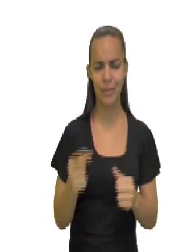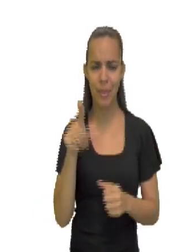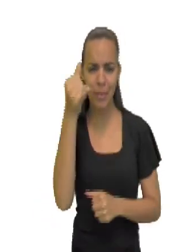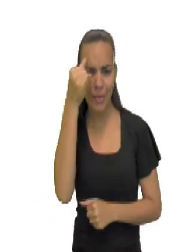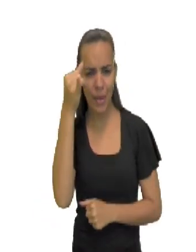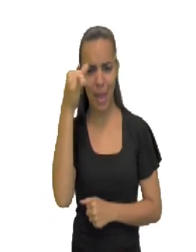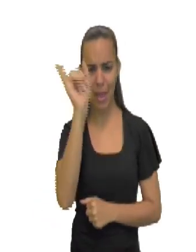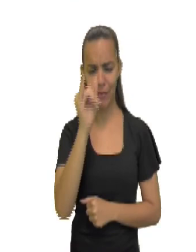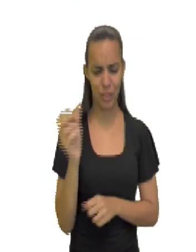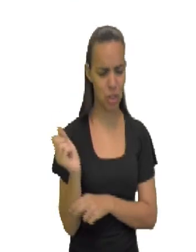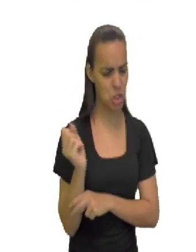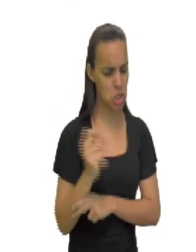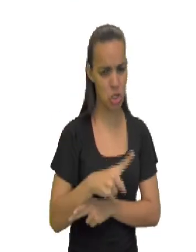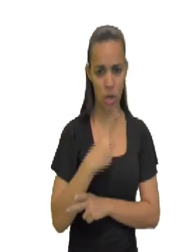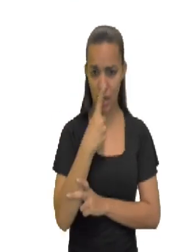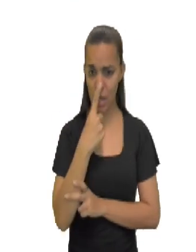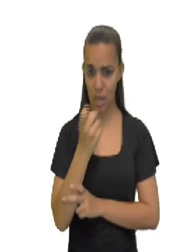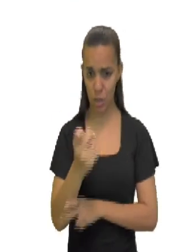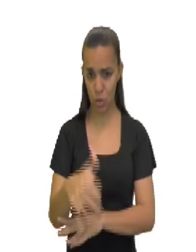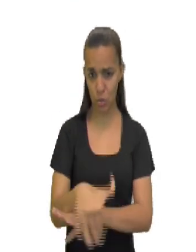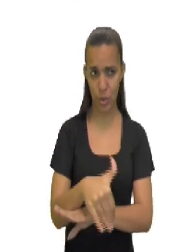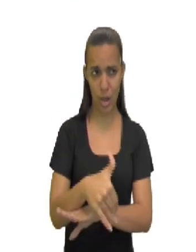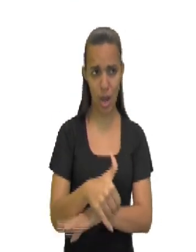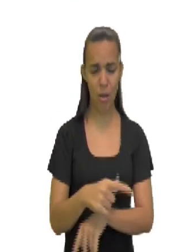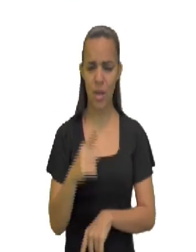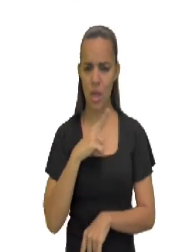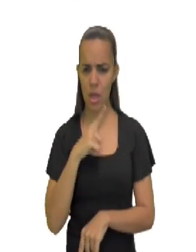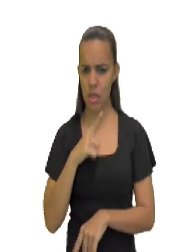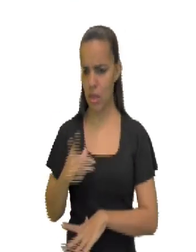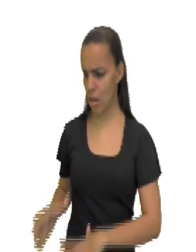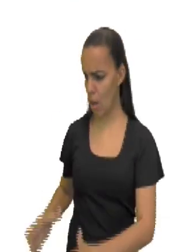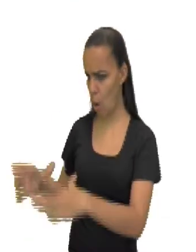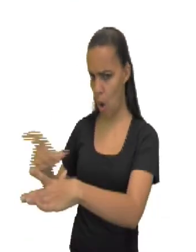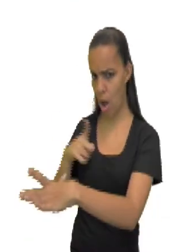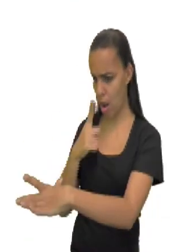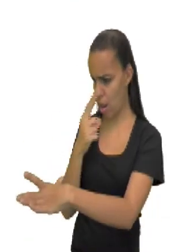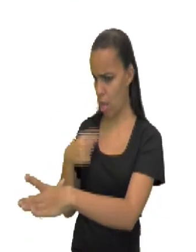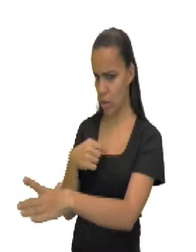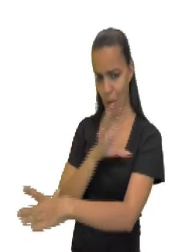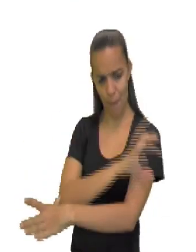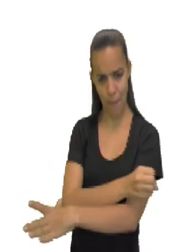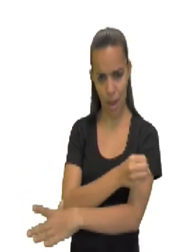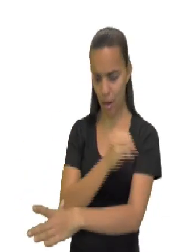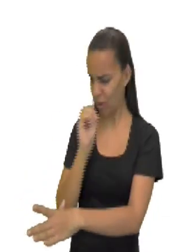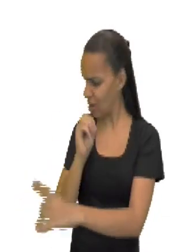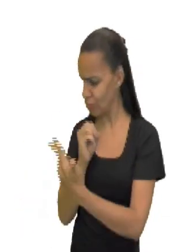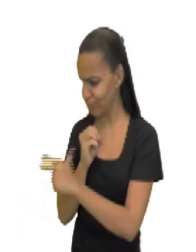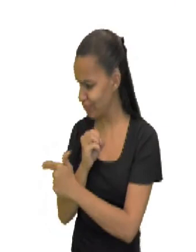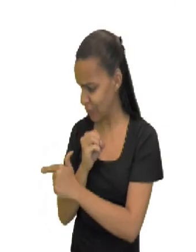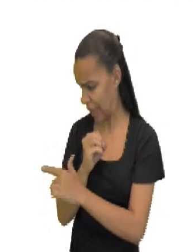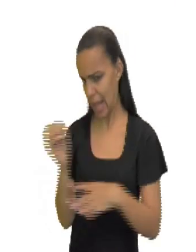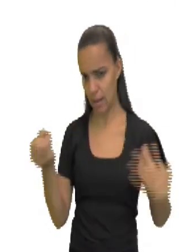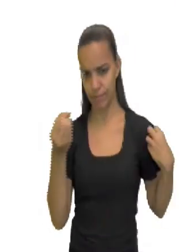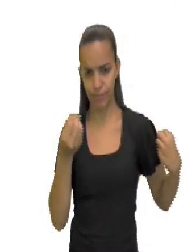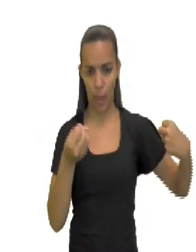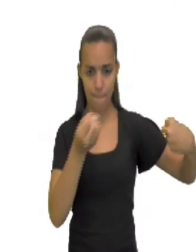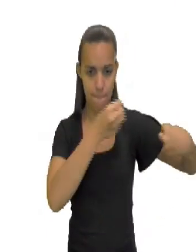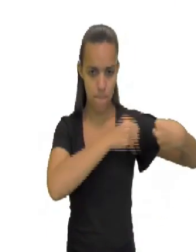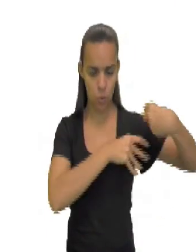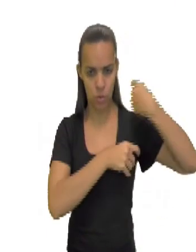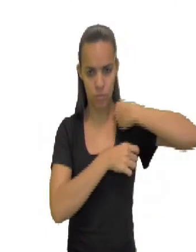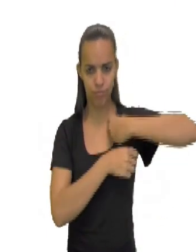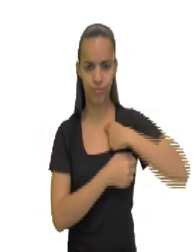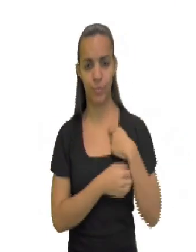está na rua, chupou uma bala, não tem lixeira? Guarda esse papelzinho com você no seu bolso, quando aparecer uma lixeira,